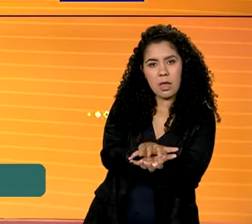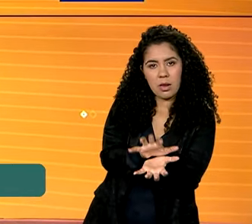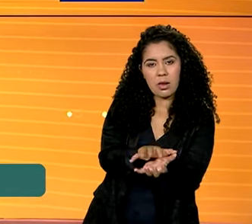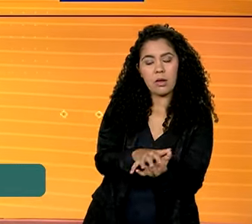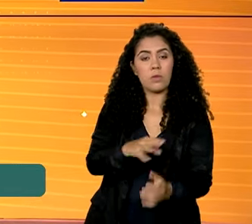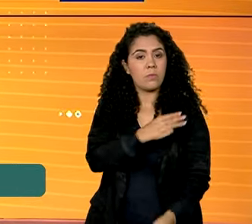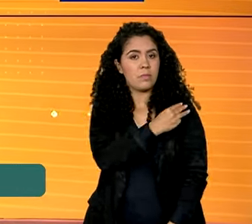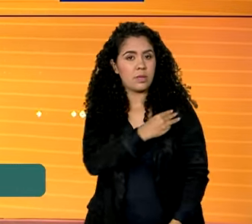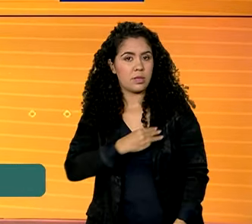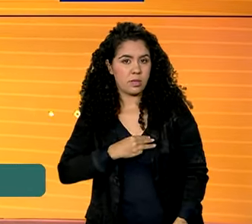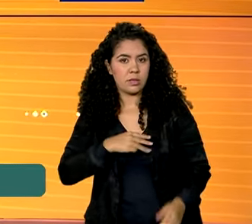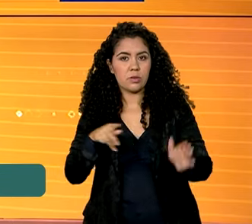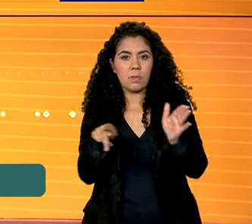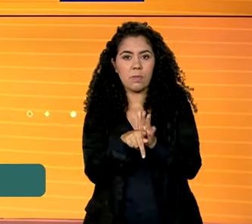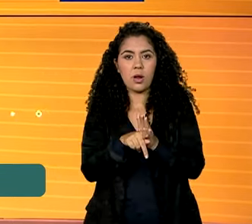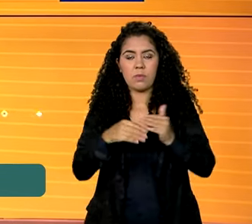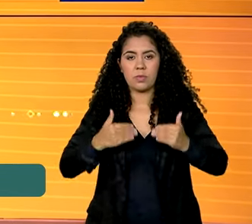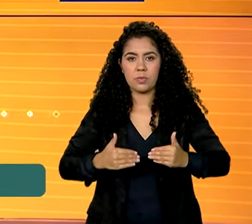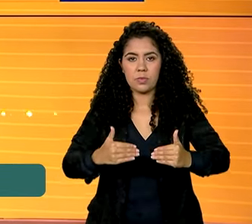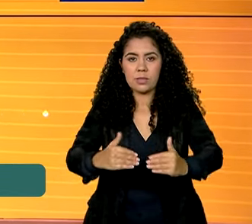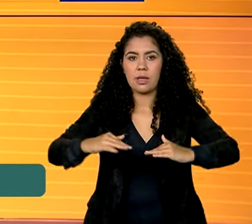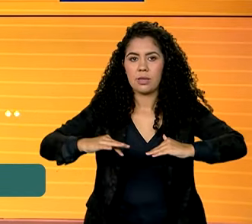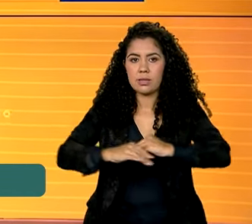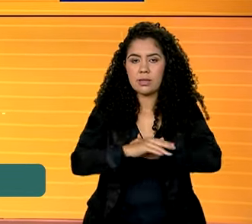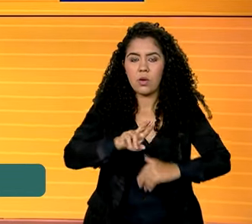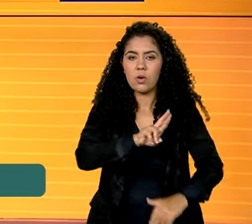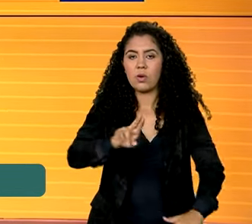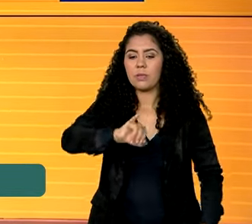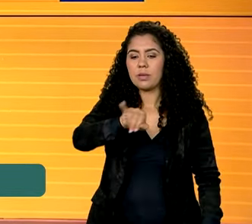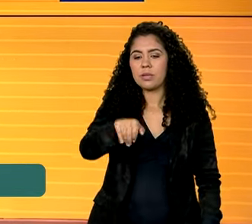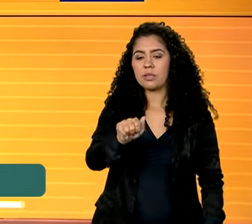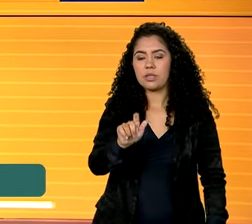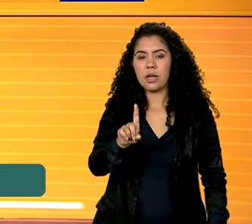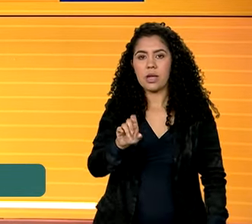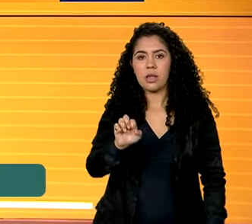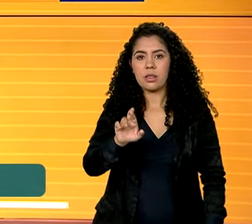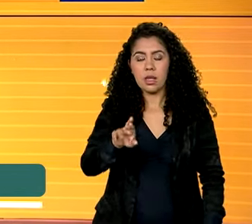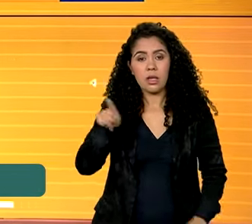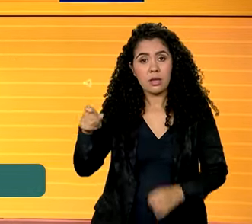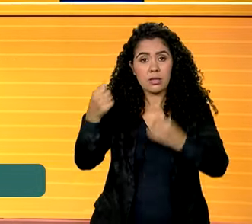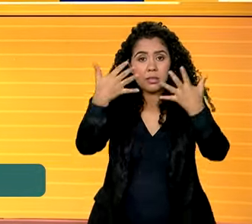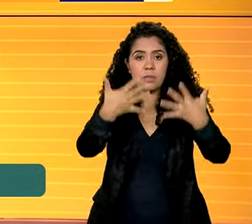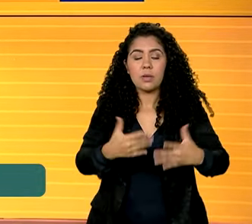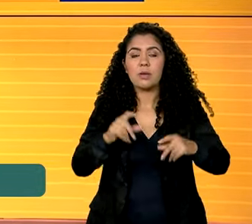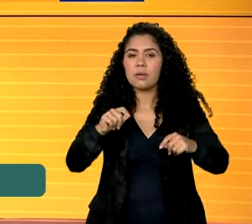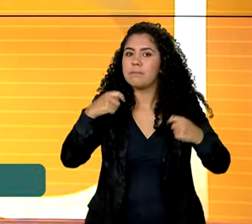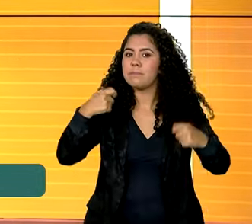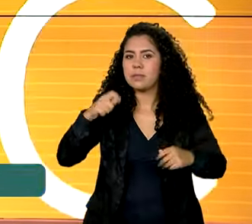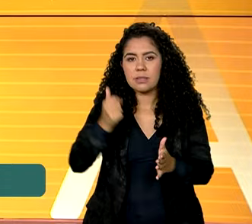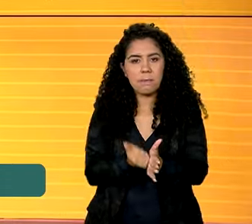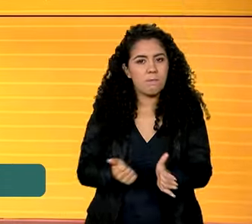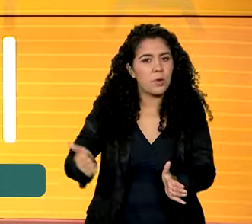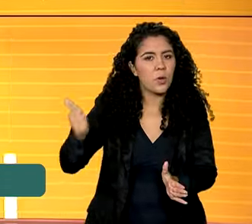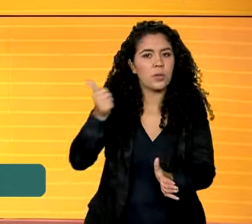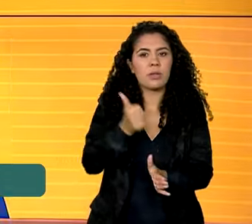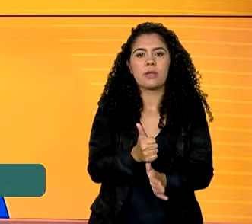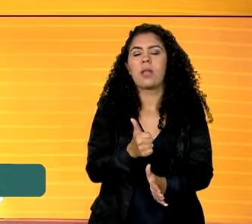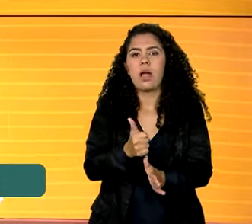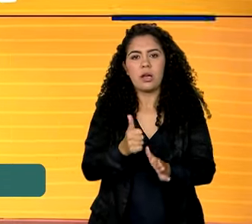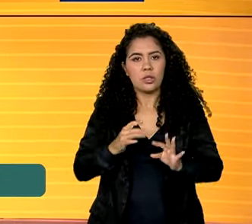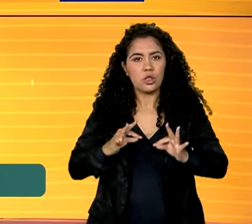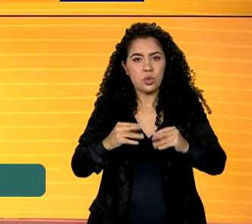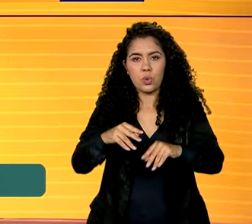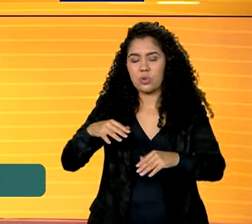da Cidade, Jader Filho, disse que a prevenção tem que ser prioridade em todas as esferas de poder e que